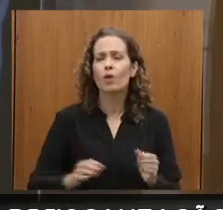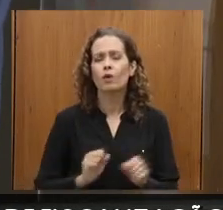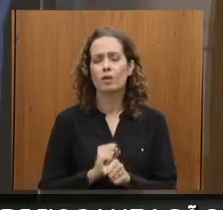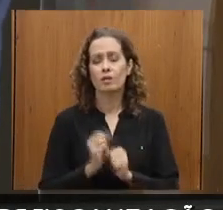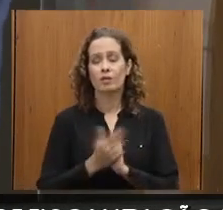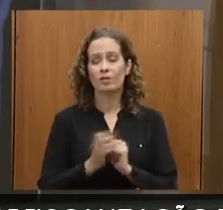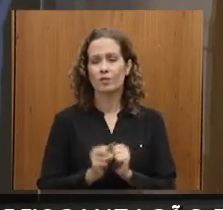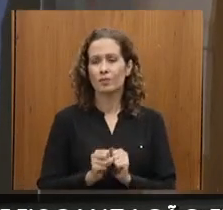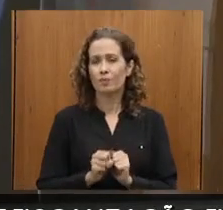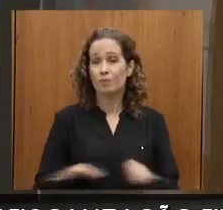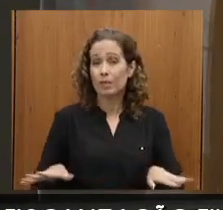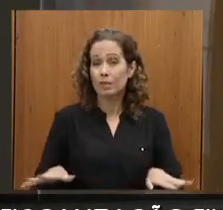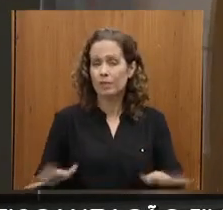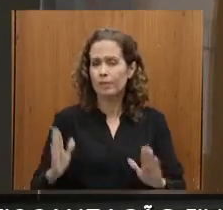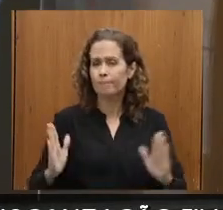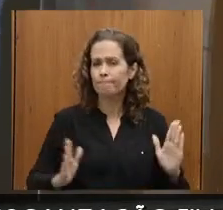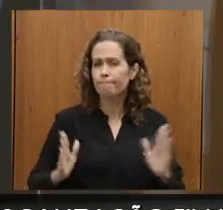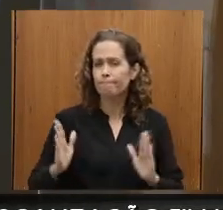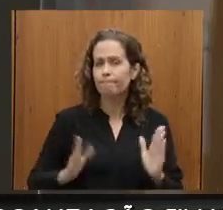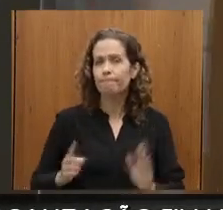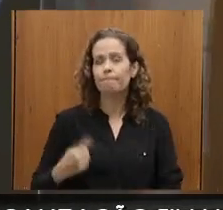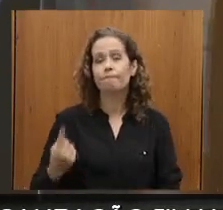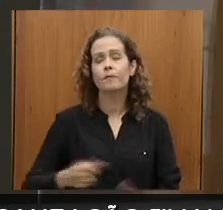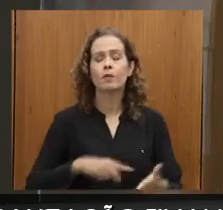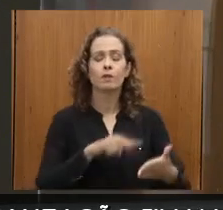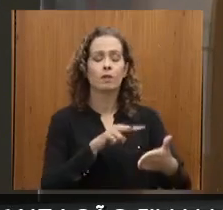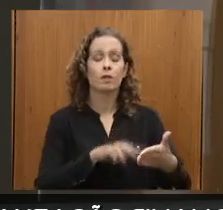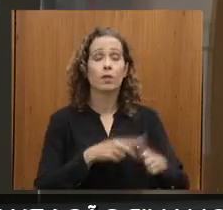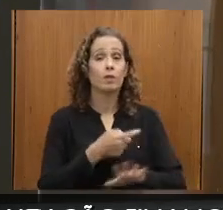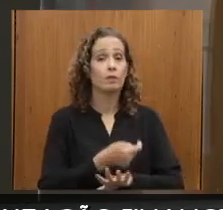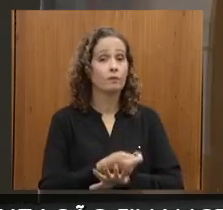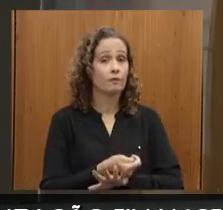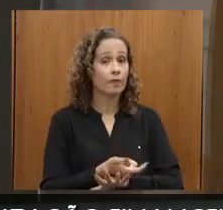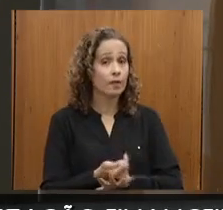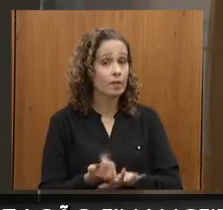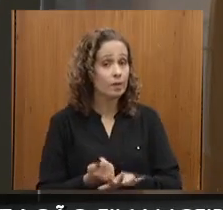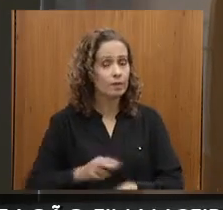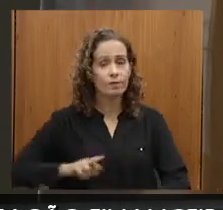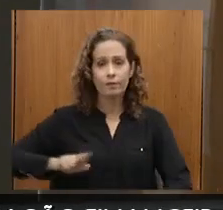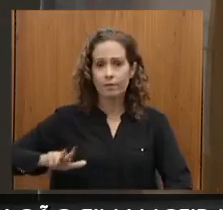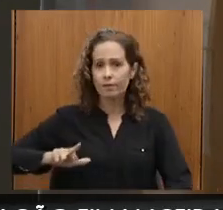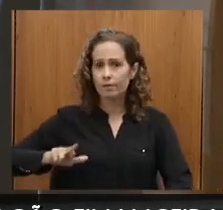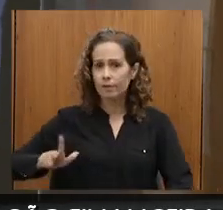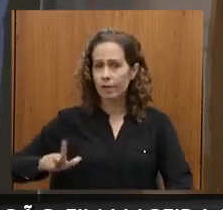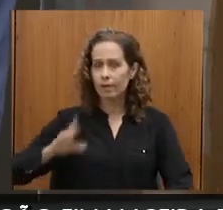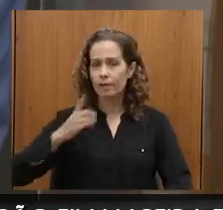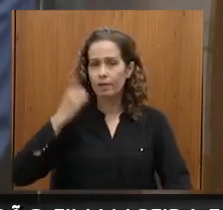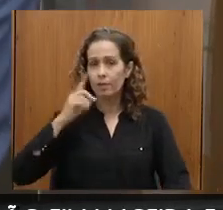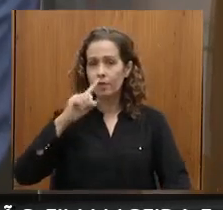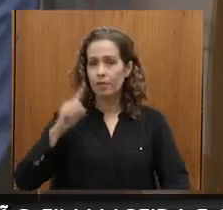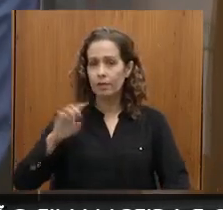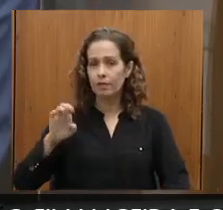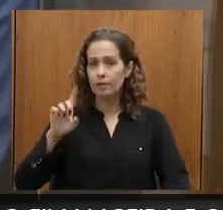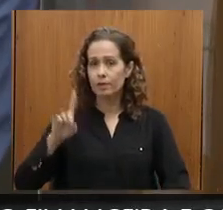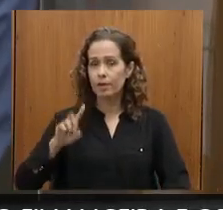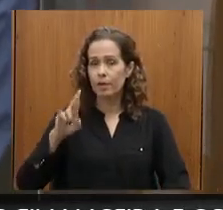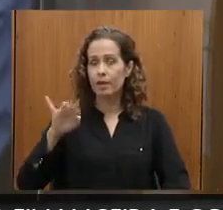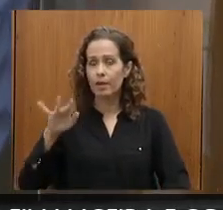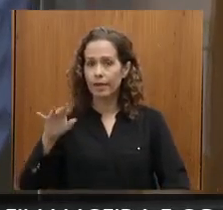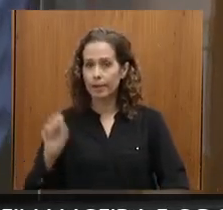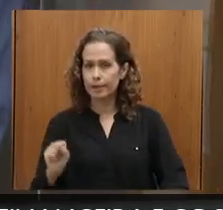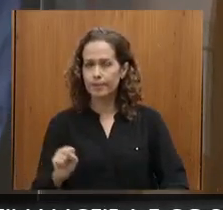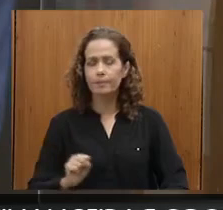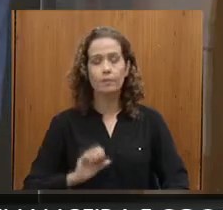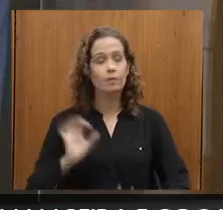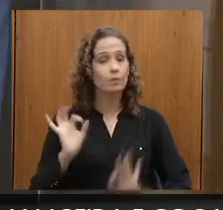e ali eu li atentamente, aí não é fake news, deputado Zé Reis, um programa novo de ação continuada